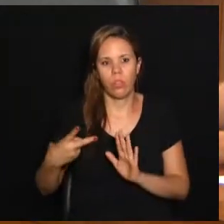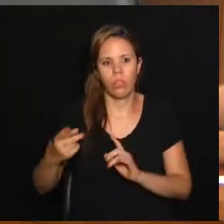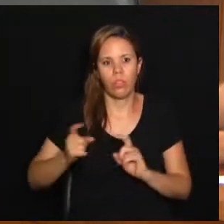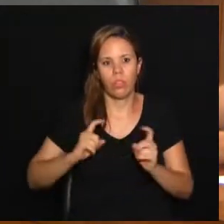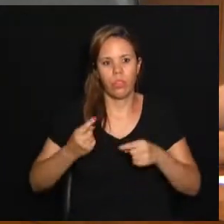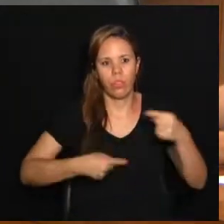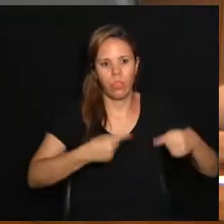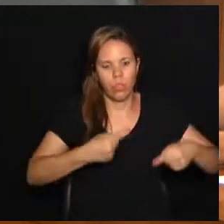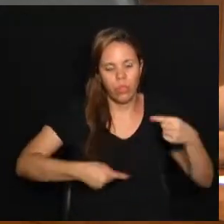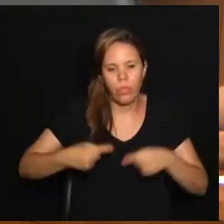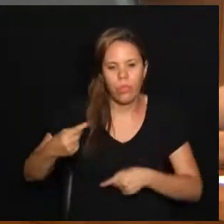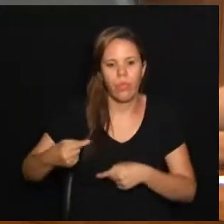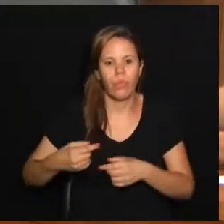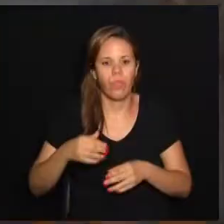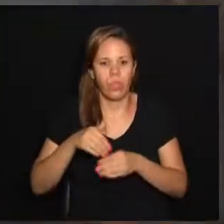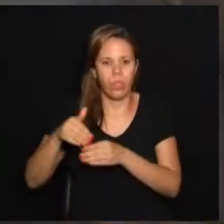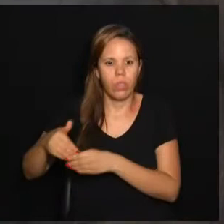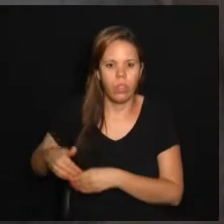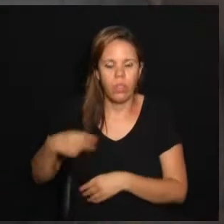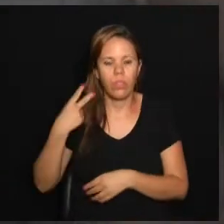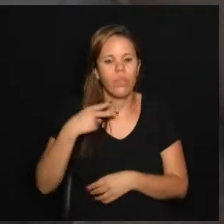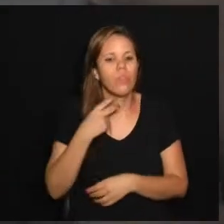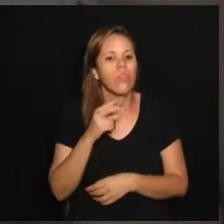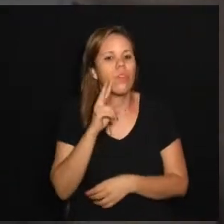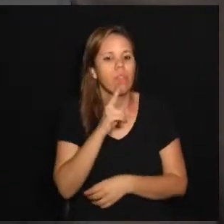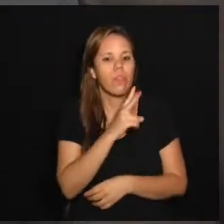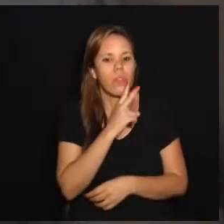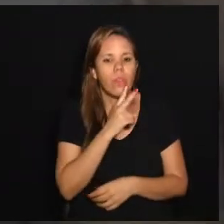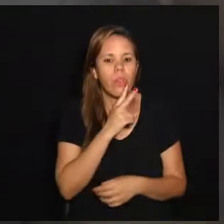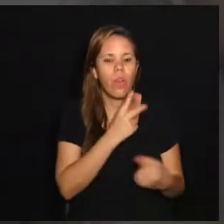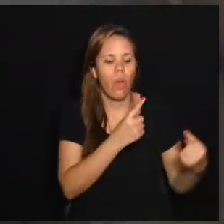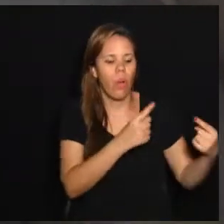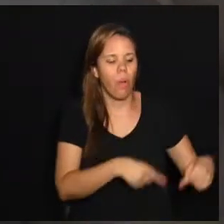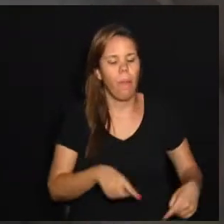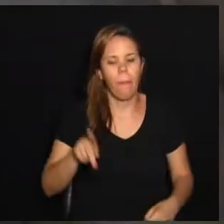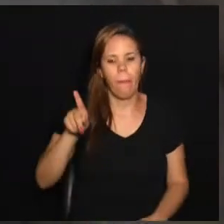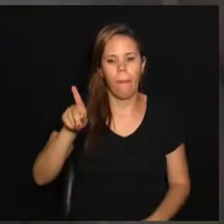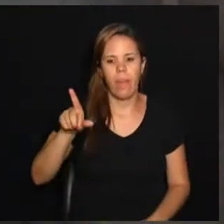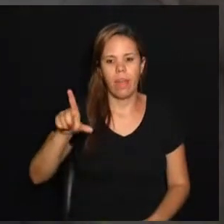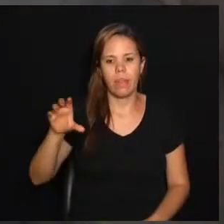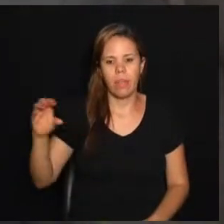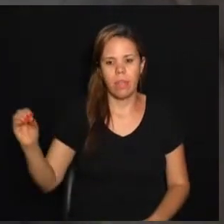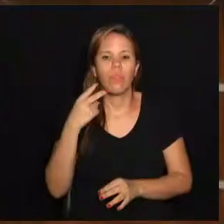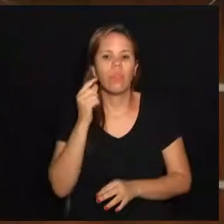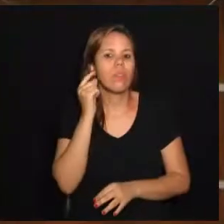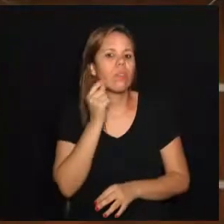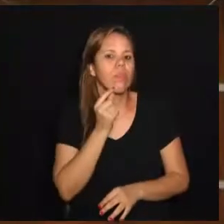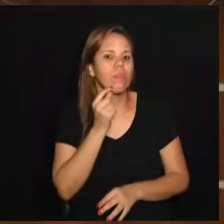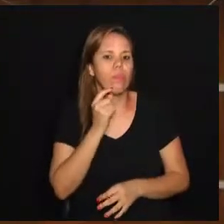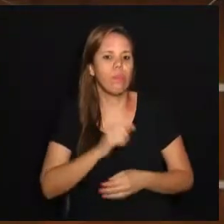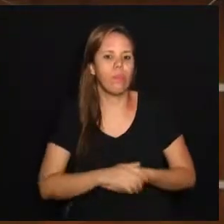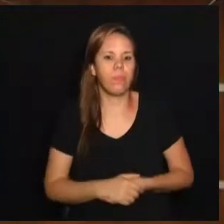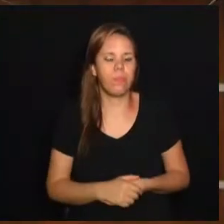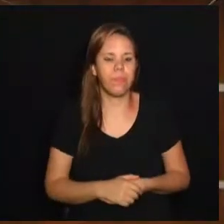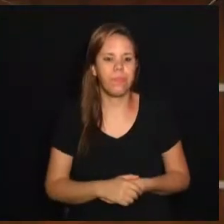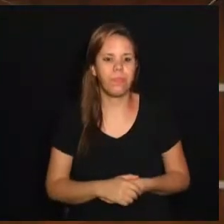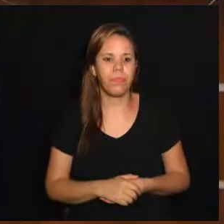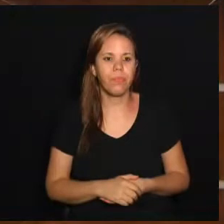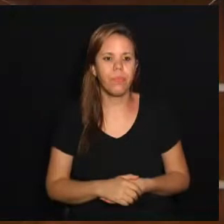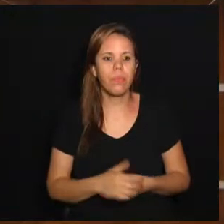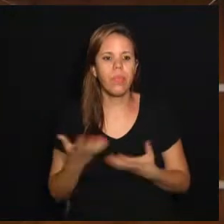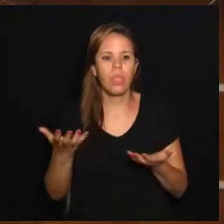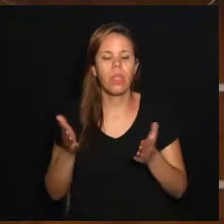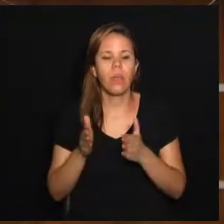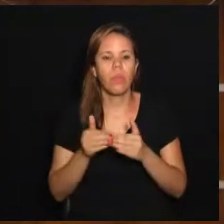nesta quarta-feira presidida pelo vereador luiz cirilo a comissão contou com a presença dos vereadores carlão do pt